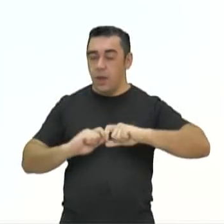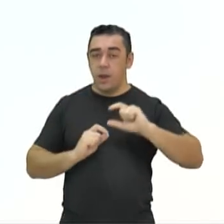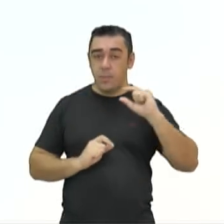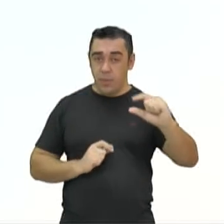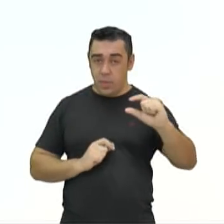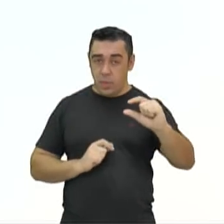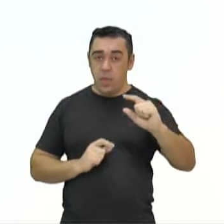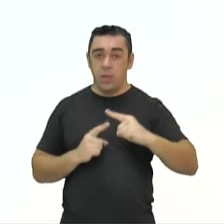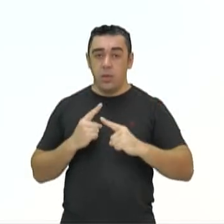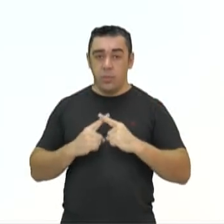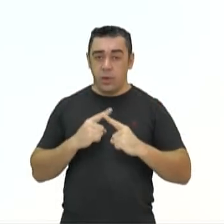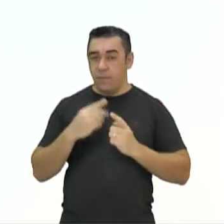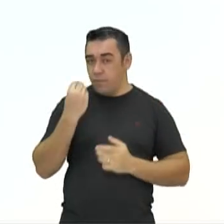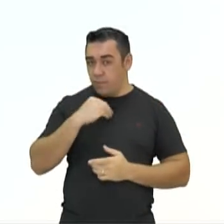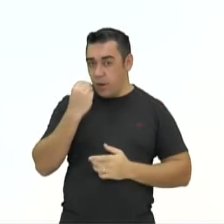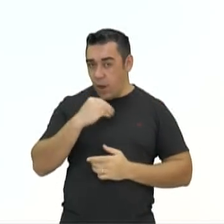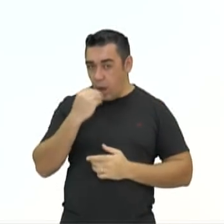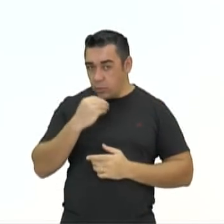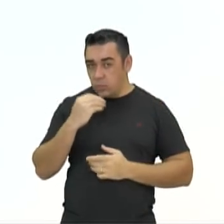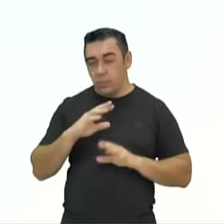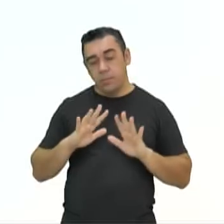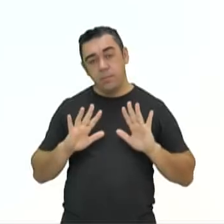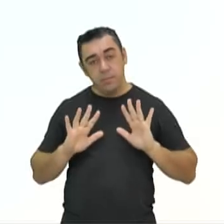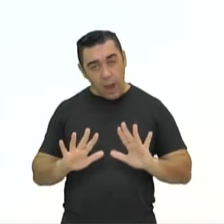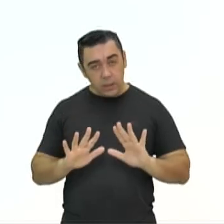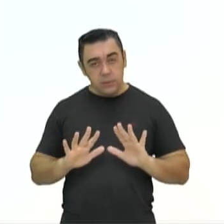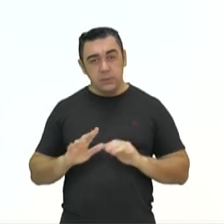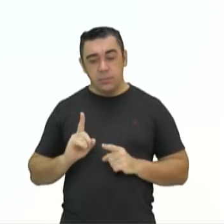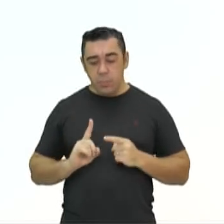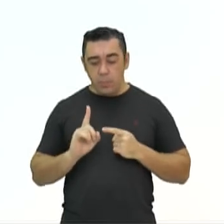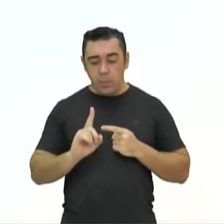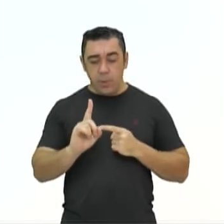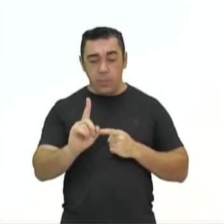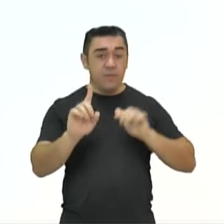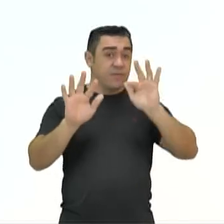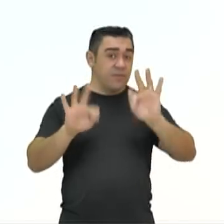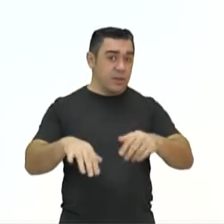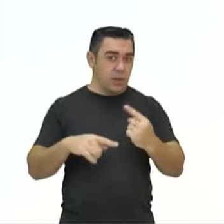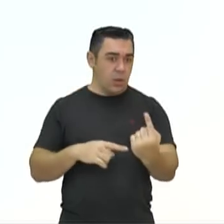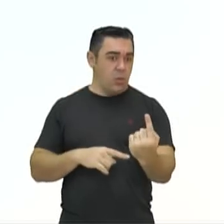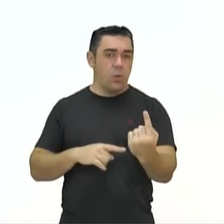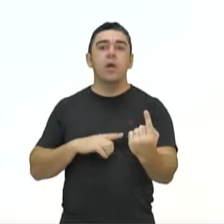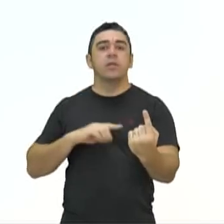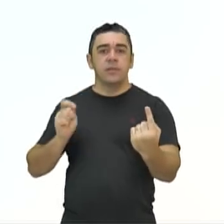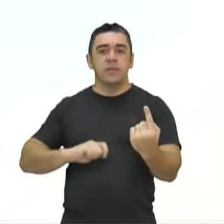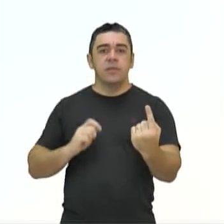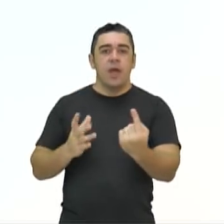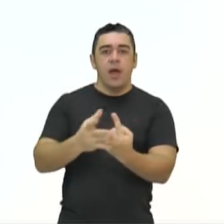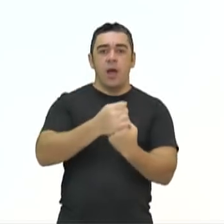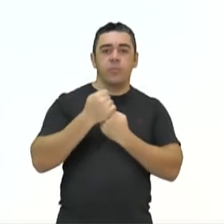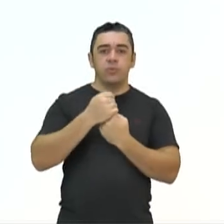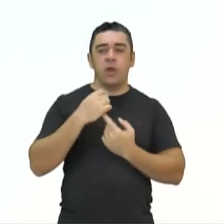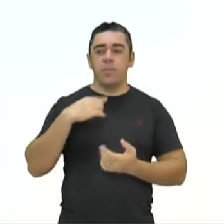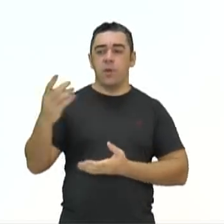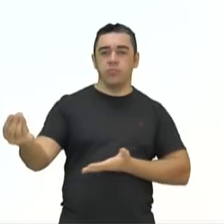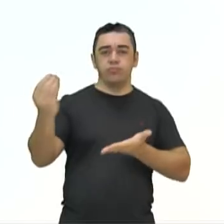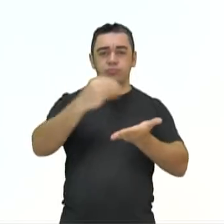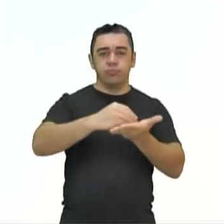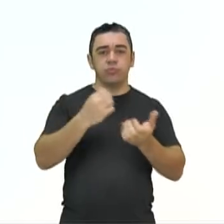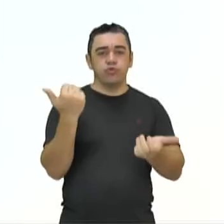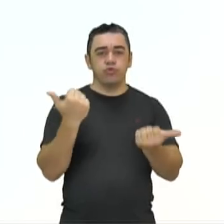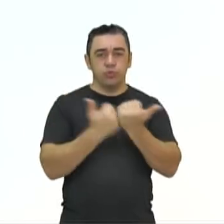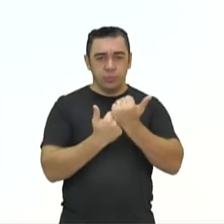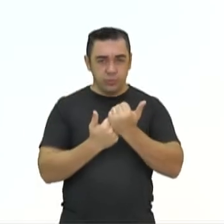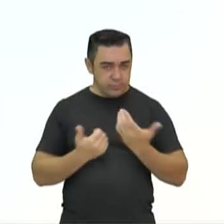ele é fraco, ou ele é considerado isso, mas se ele chega lá no final, ele fica forte, né? Ele ganha poder. Então, para